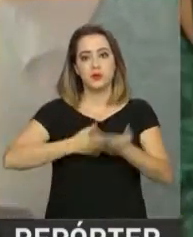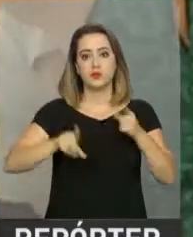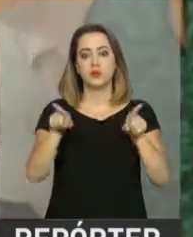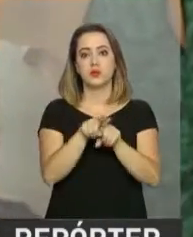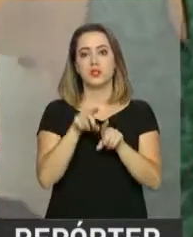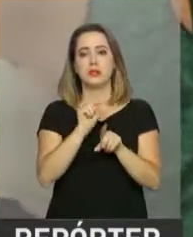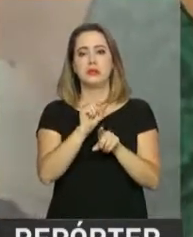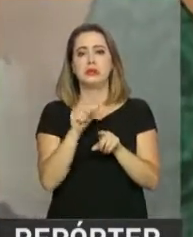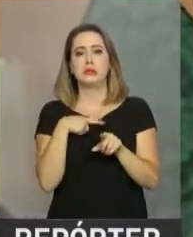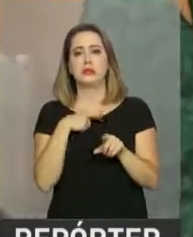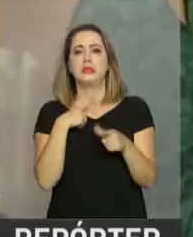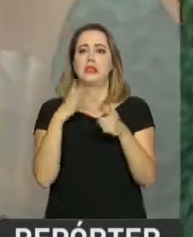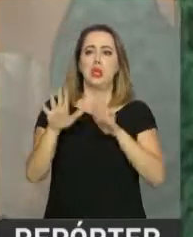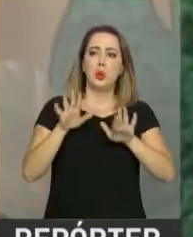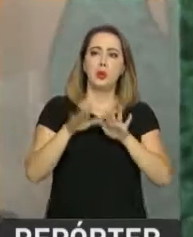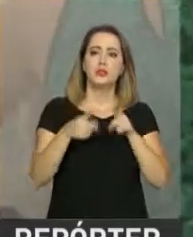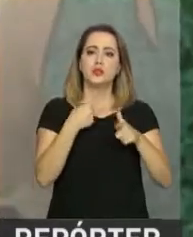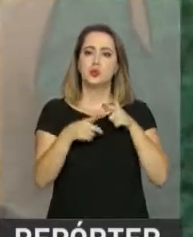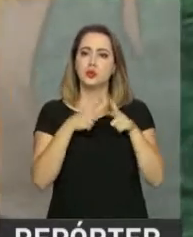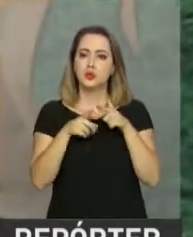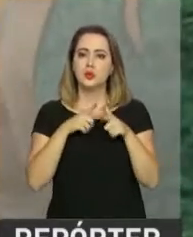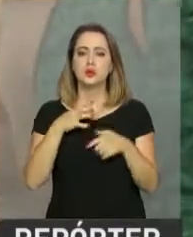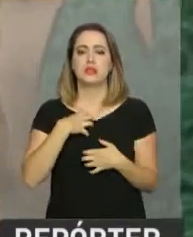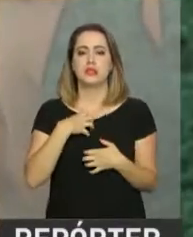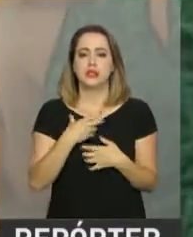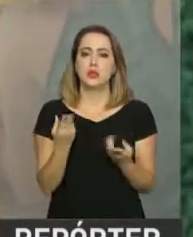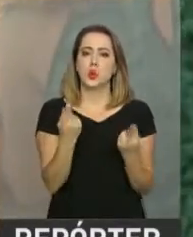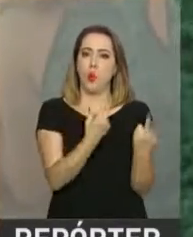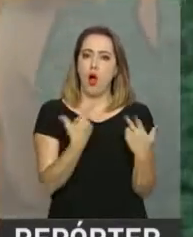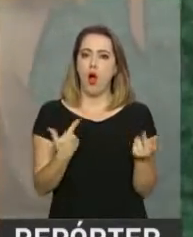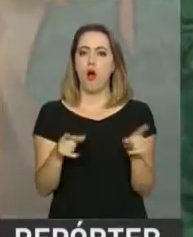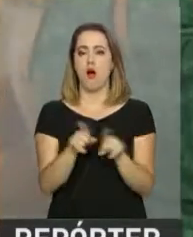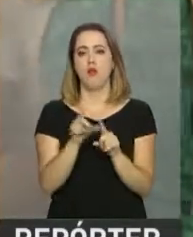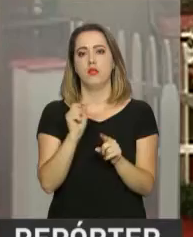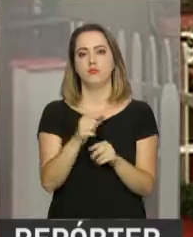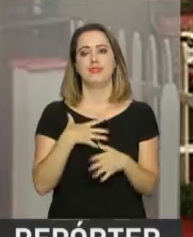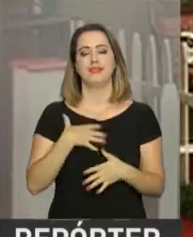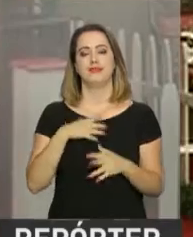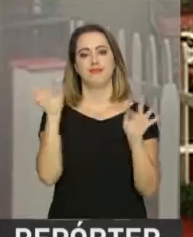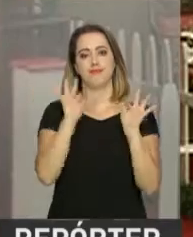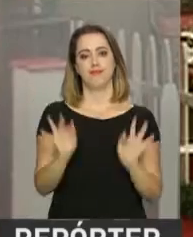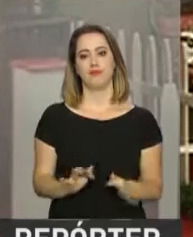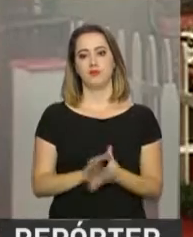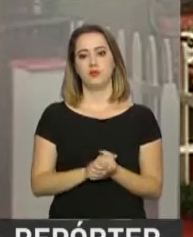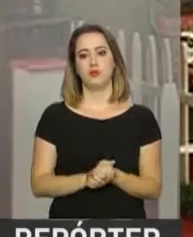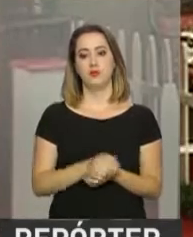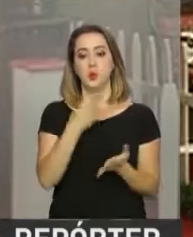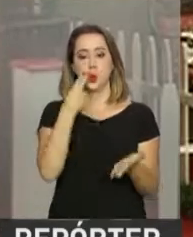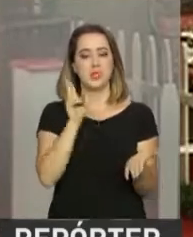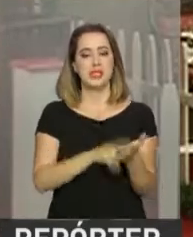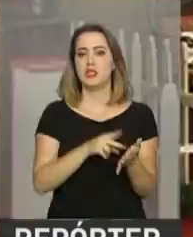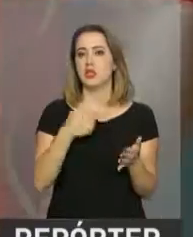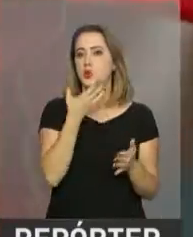Tem algumas situações aí que talvez já tenha passado na vida, então é bem gratificante. Os selos de Natal dos